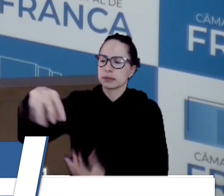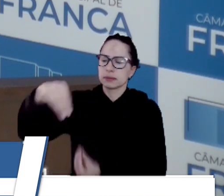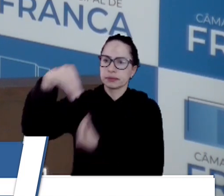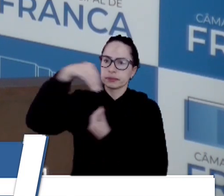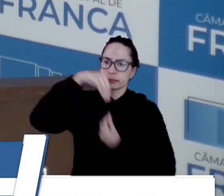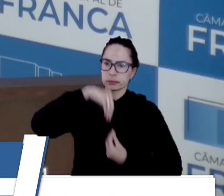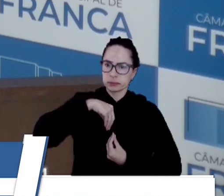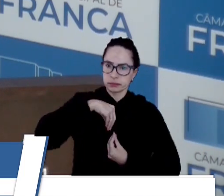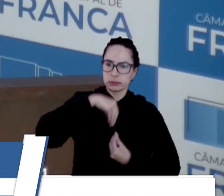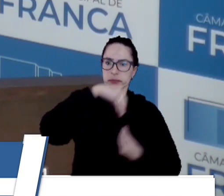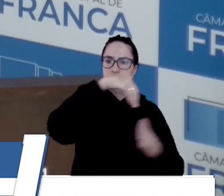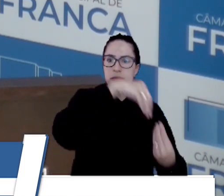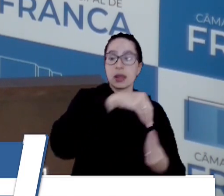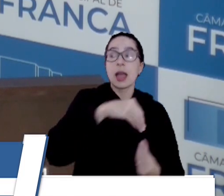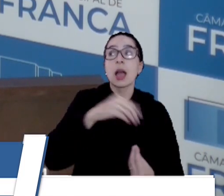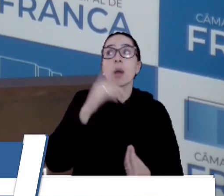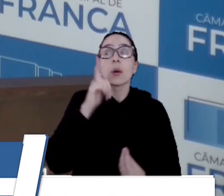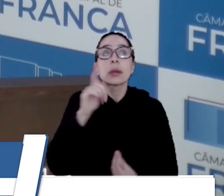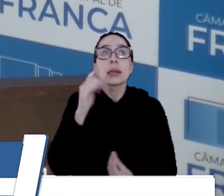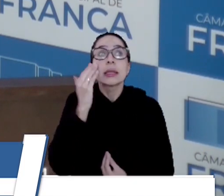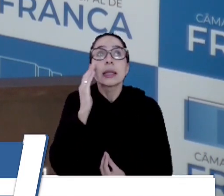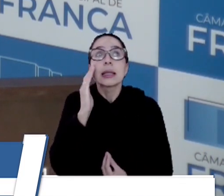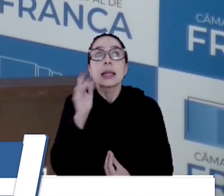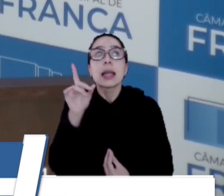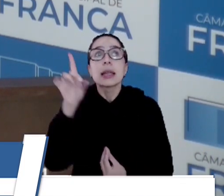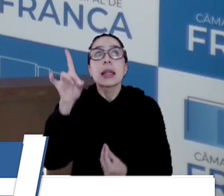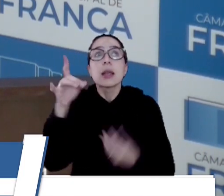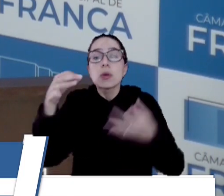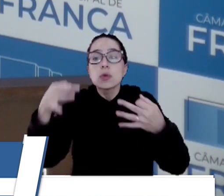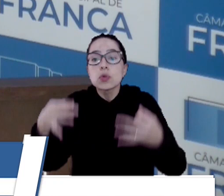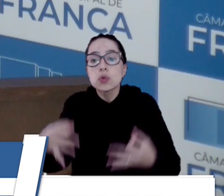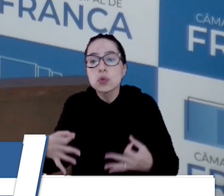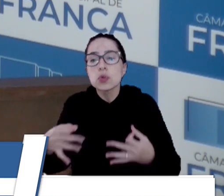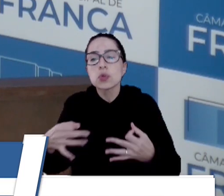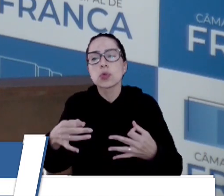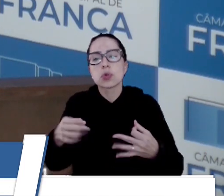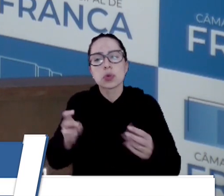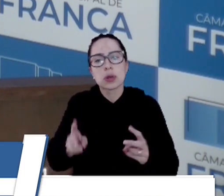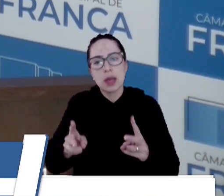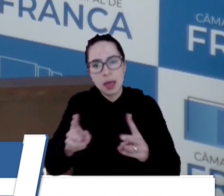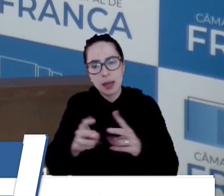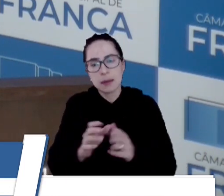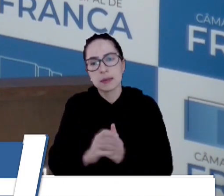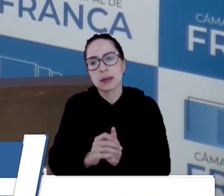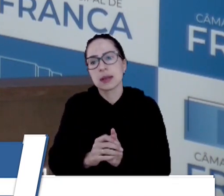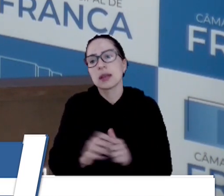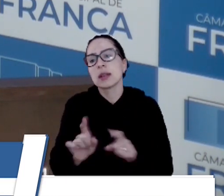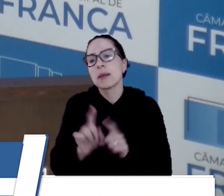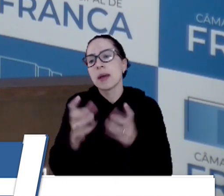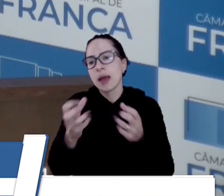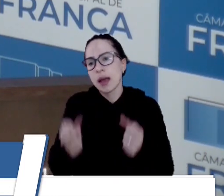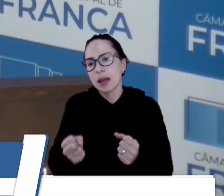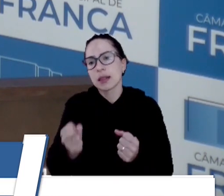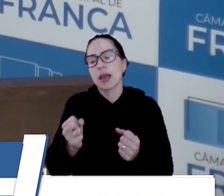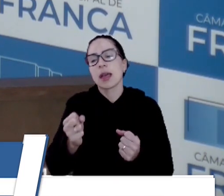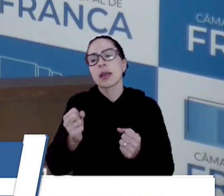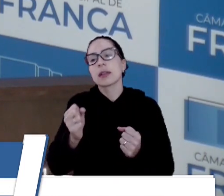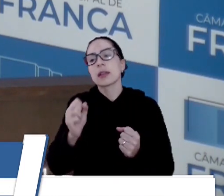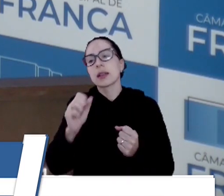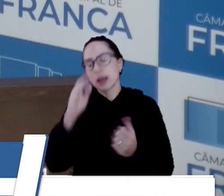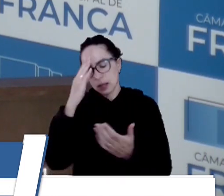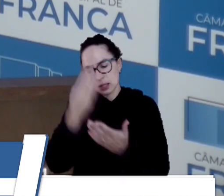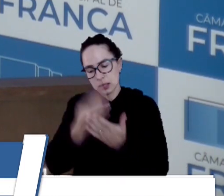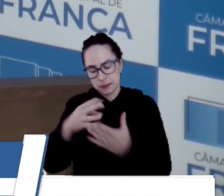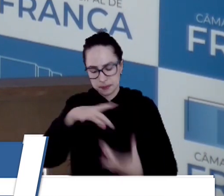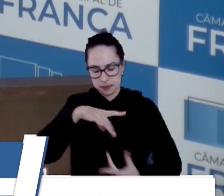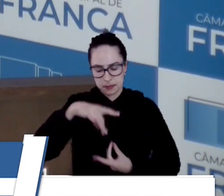forma de entender Deus em sua justiça infinita e misericordiosa. aceita a imortalidade da alma, a pluralidade dos